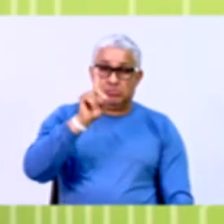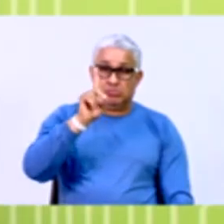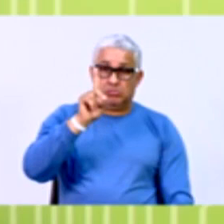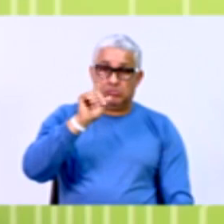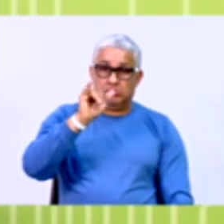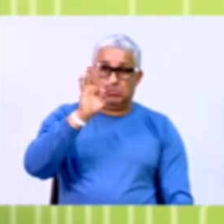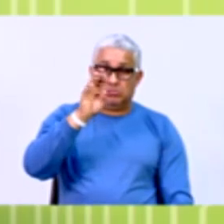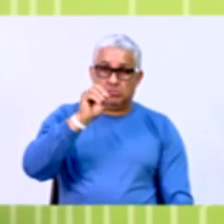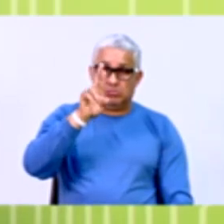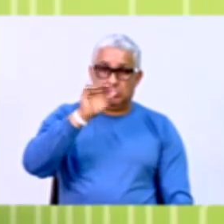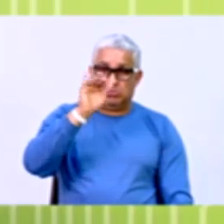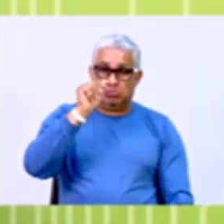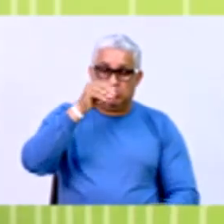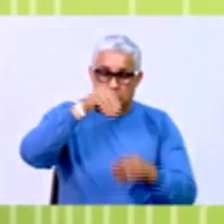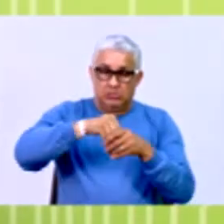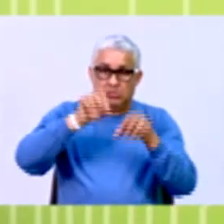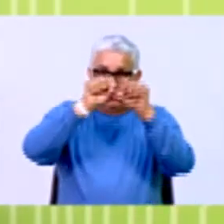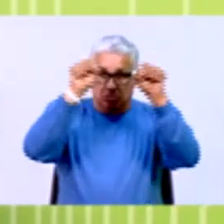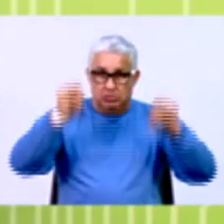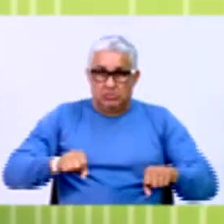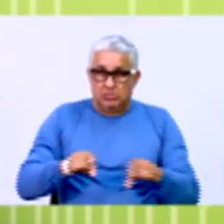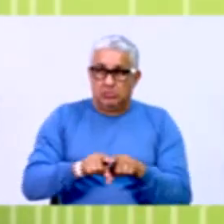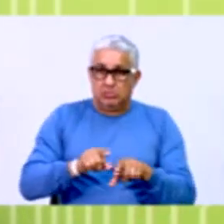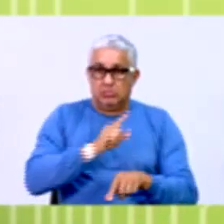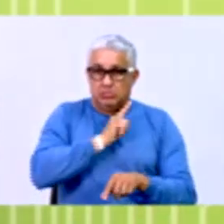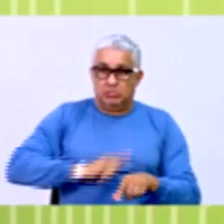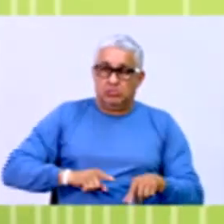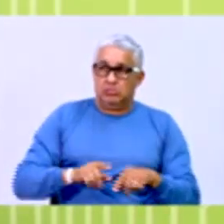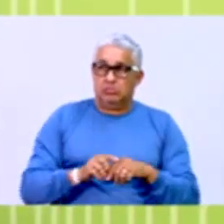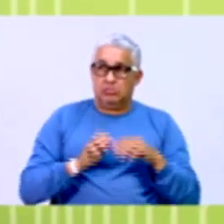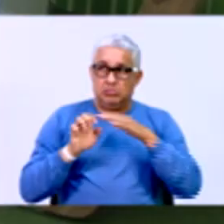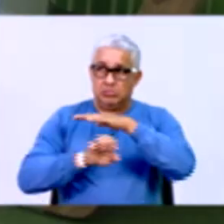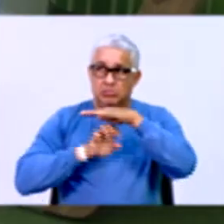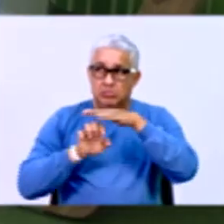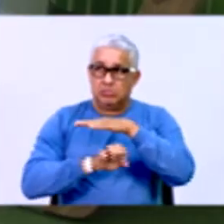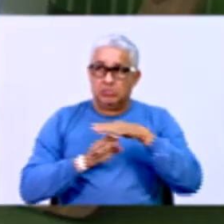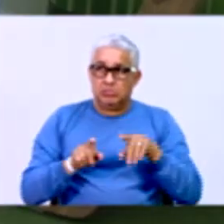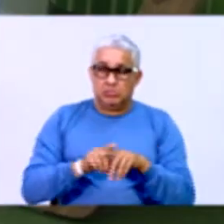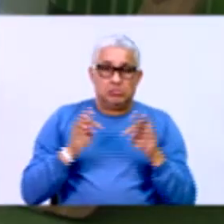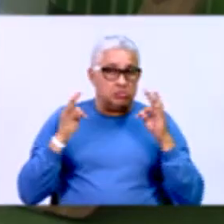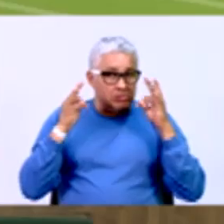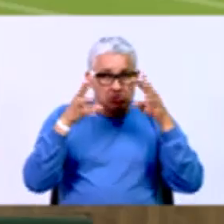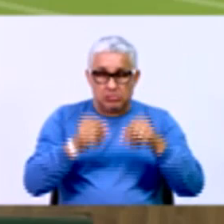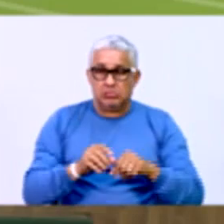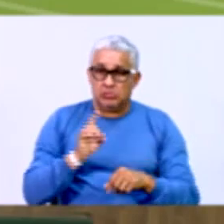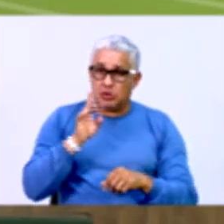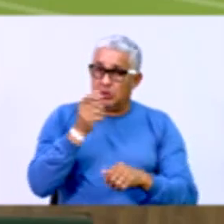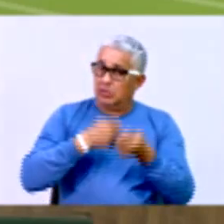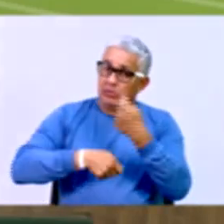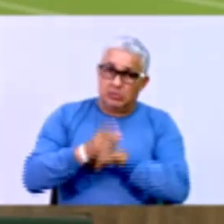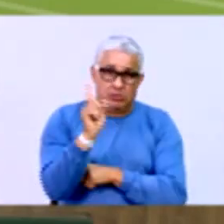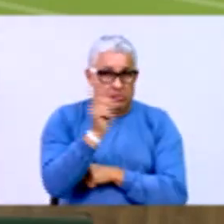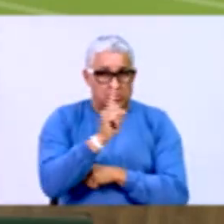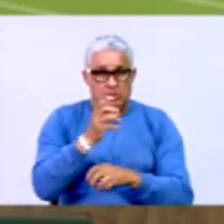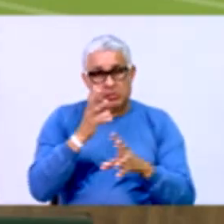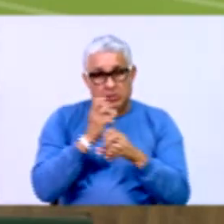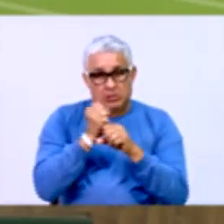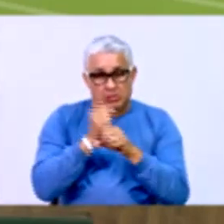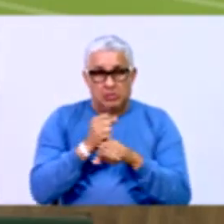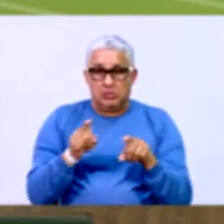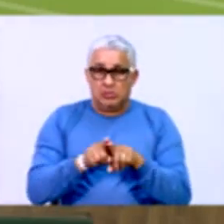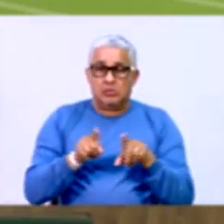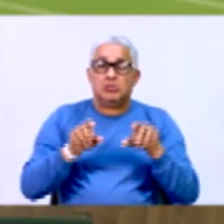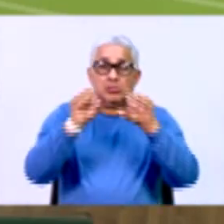auditoria para as empresas, para os sistemas, para as organizações, inclusive para em todos os níveis, não só na parte administrativa, na parte contábil, mas com a